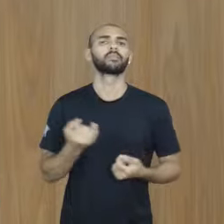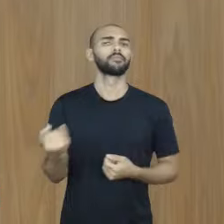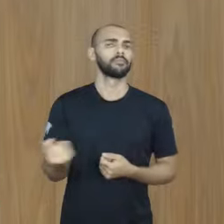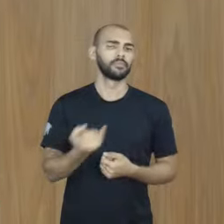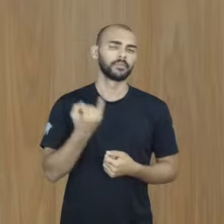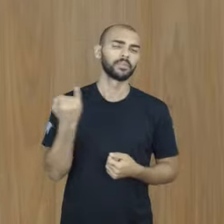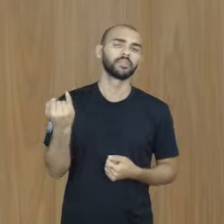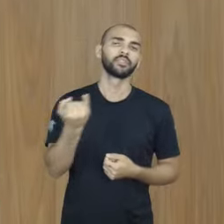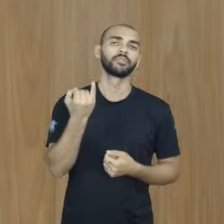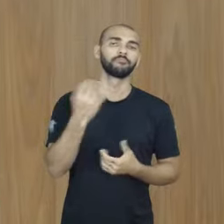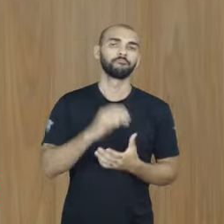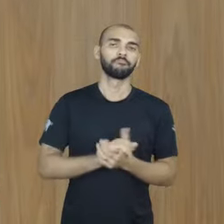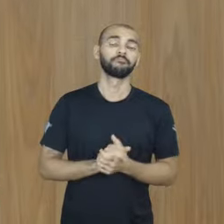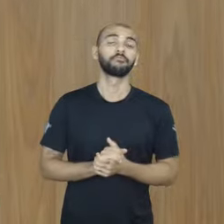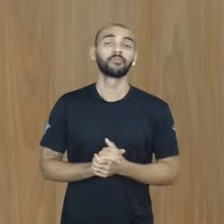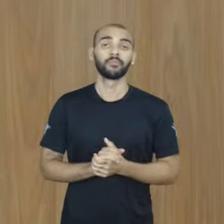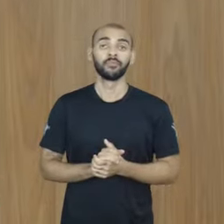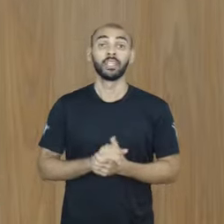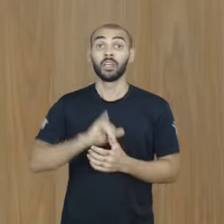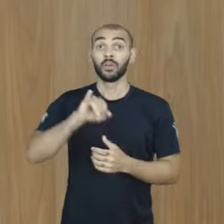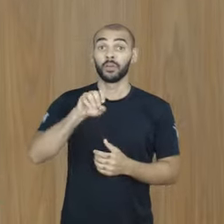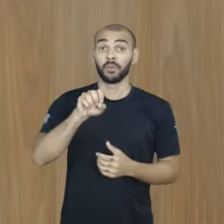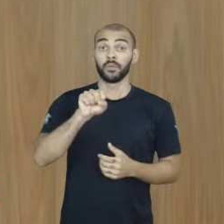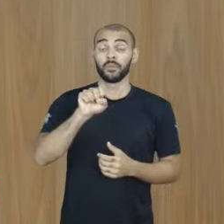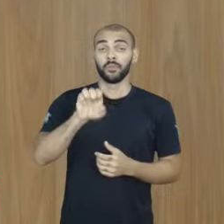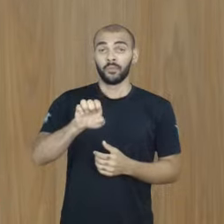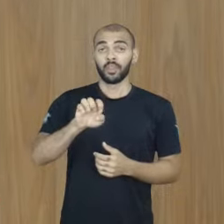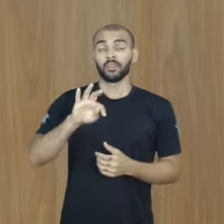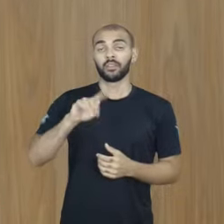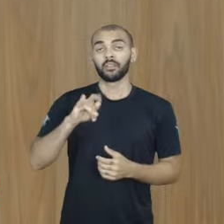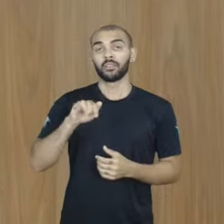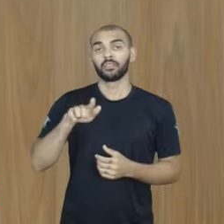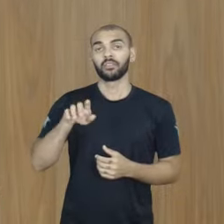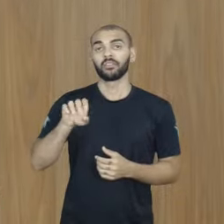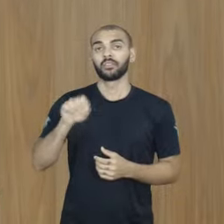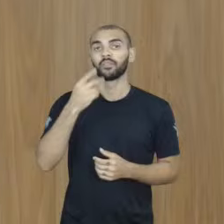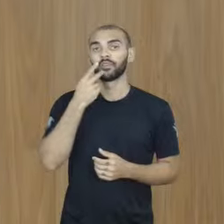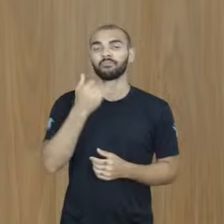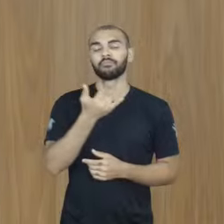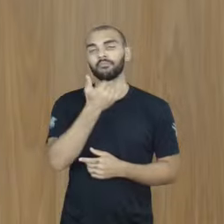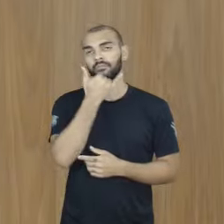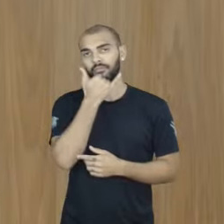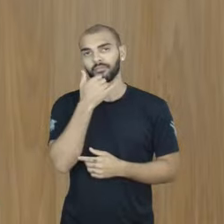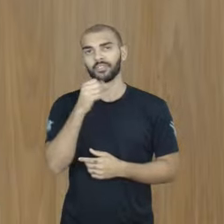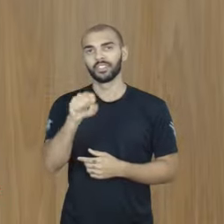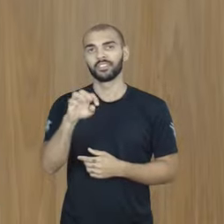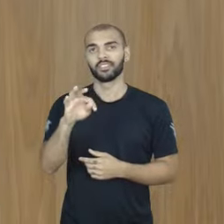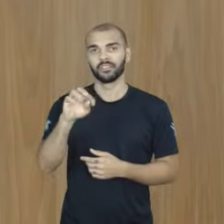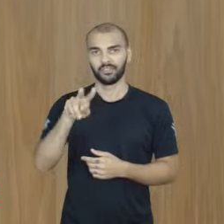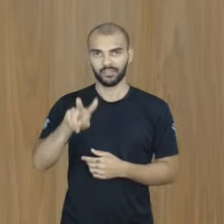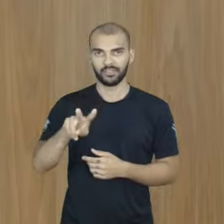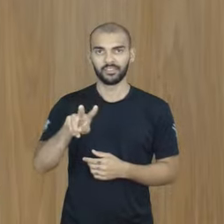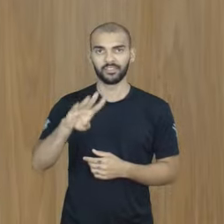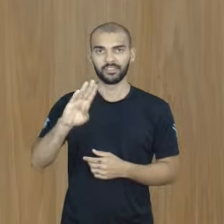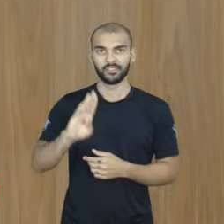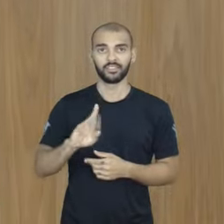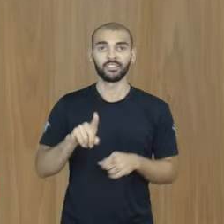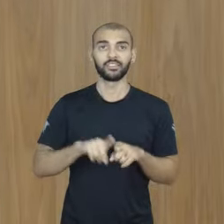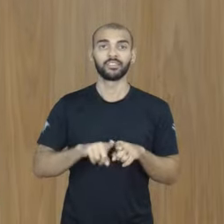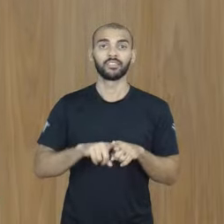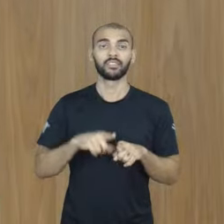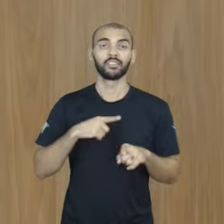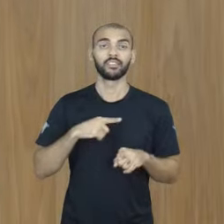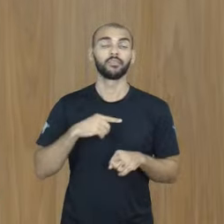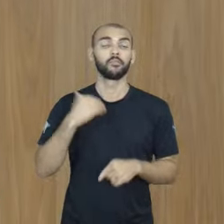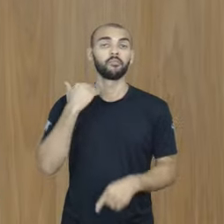importante. José Tiago Pereira Silva, Pereira Filho, desculpa, STV Brasil, abaixo a autonomia do Banco Central, a gente vai